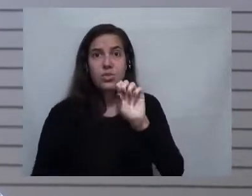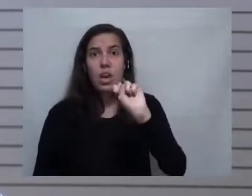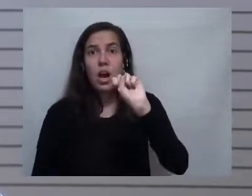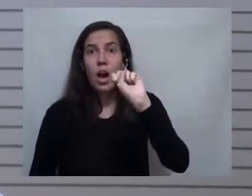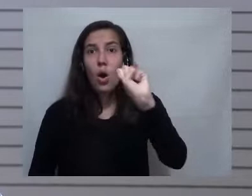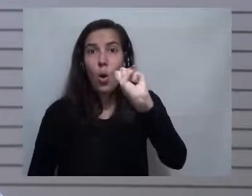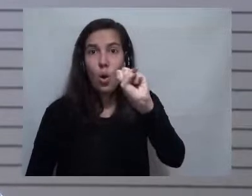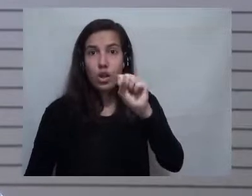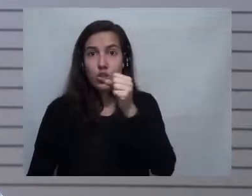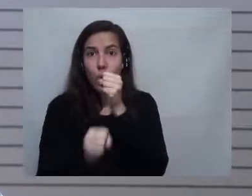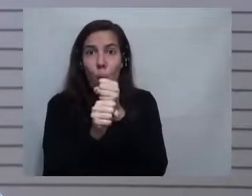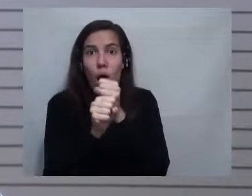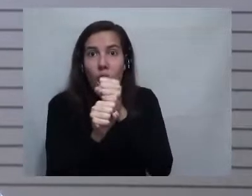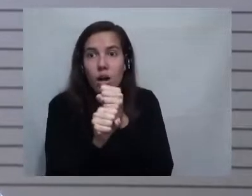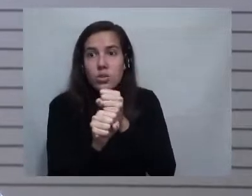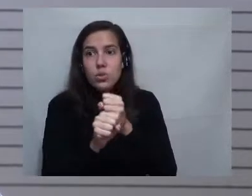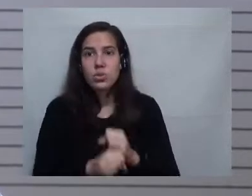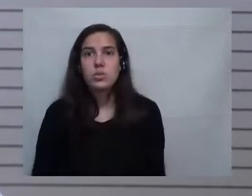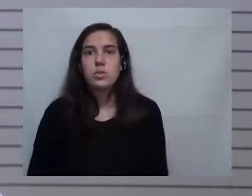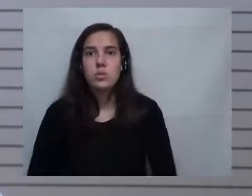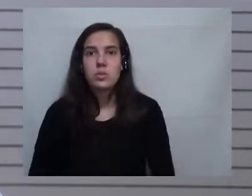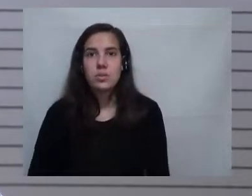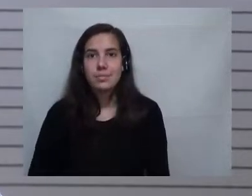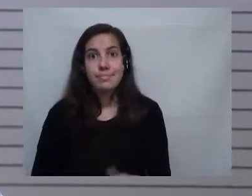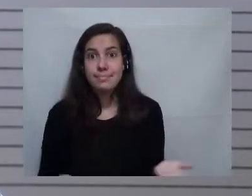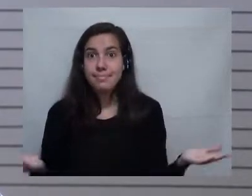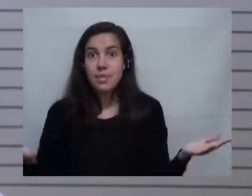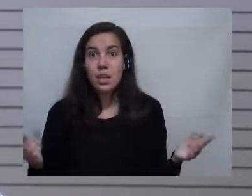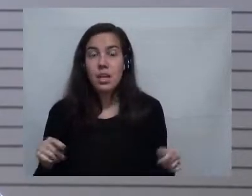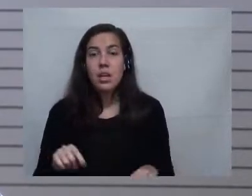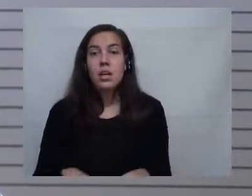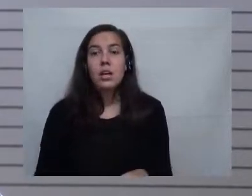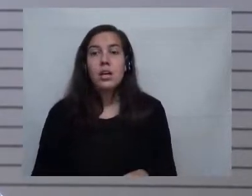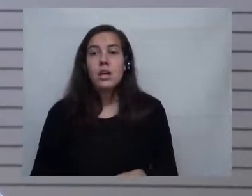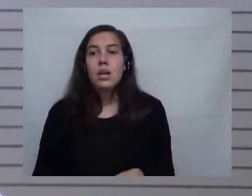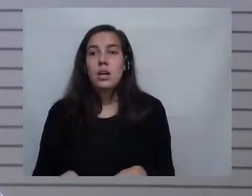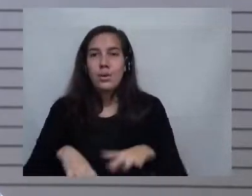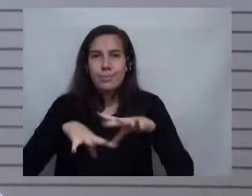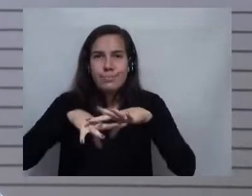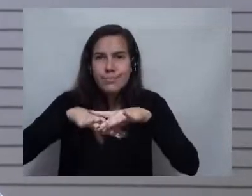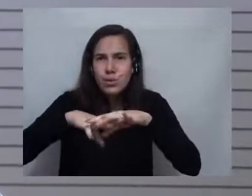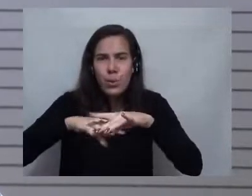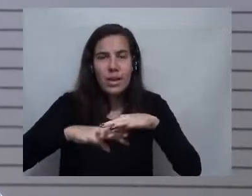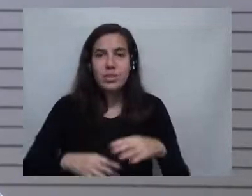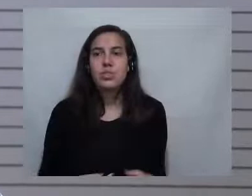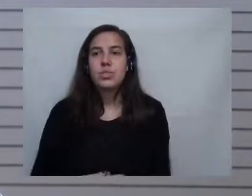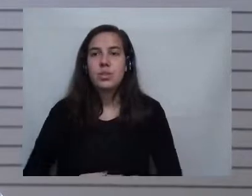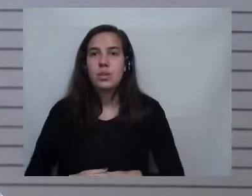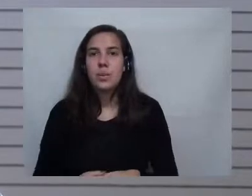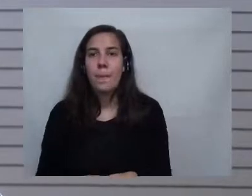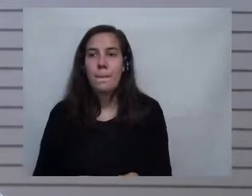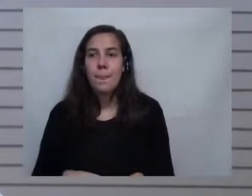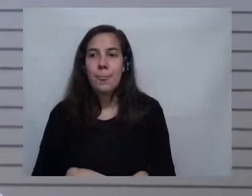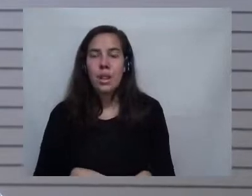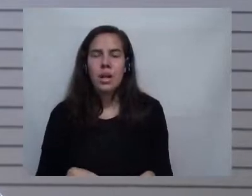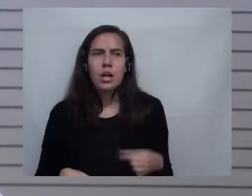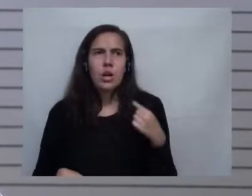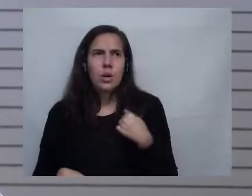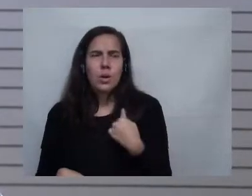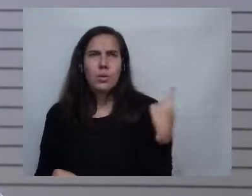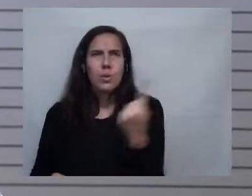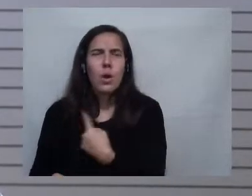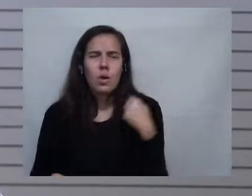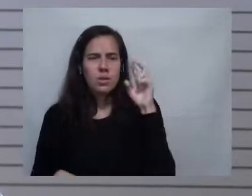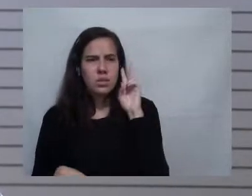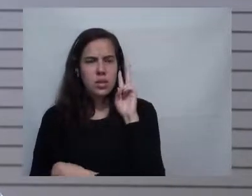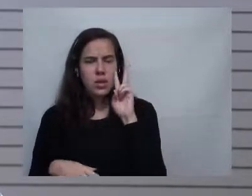e assim como talvez você vai jazer no jazigo se você não pode ler isso aqui ver um homem que ficava deitado numa